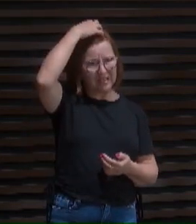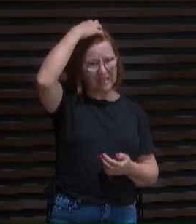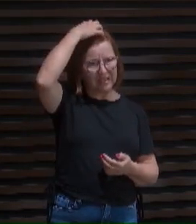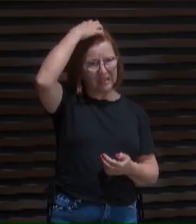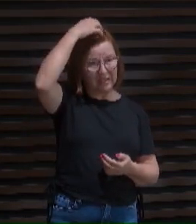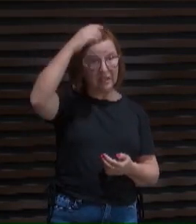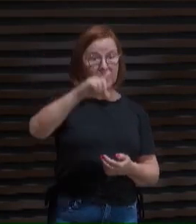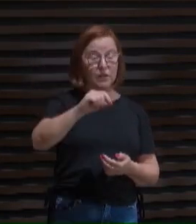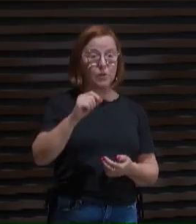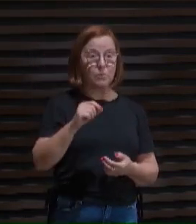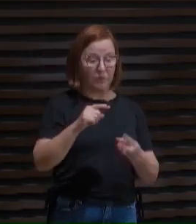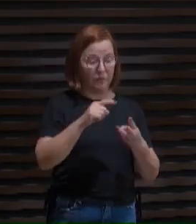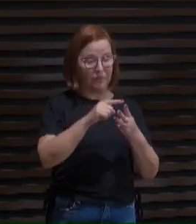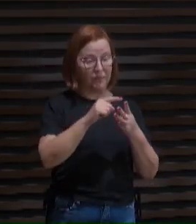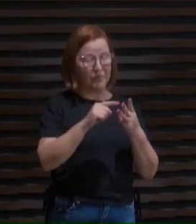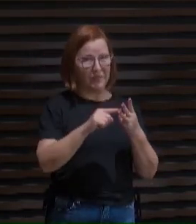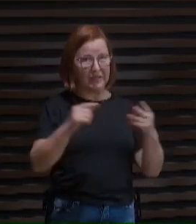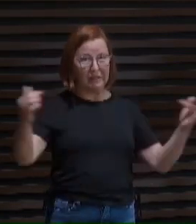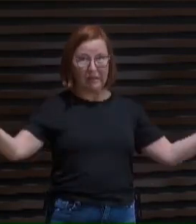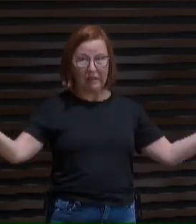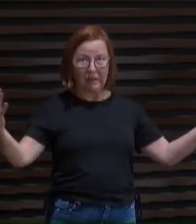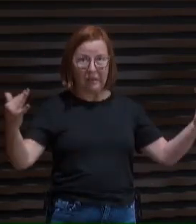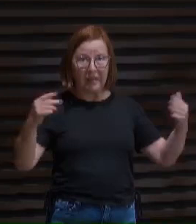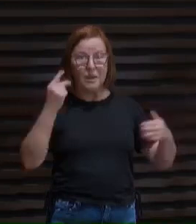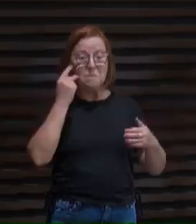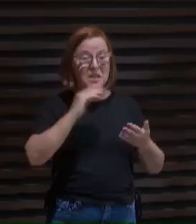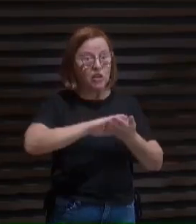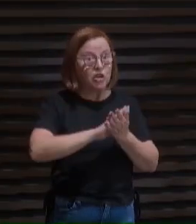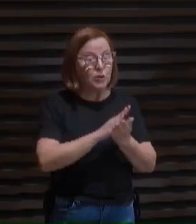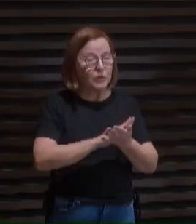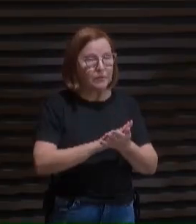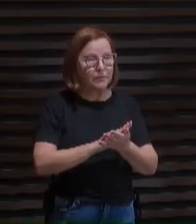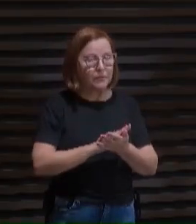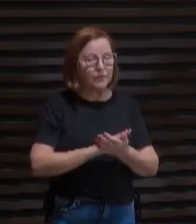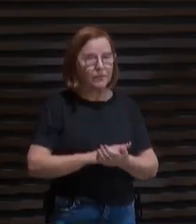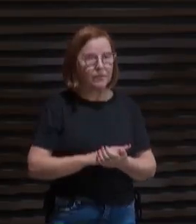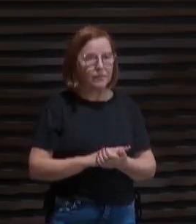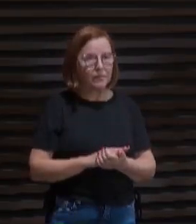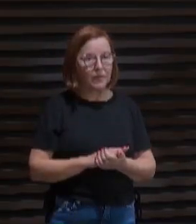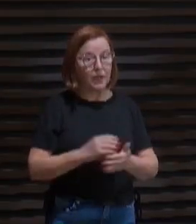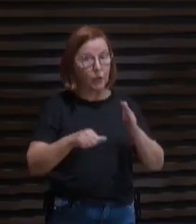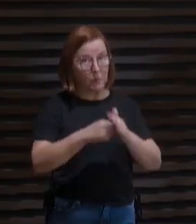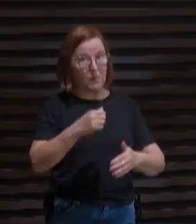descobrindo que 3 reinos estavam vindo para destruir você. E o primeiro que ia perder a cabeça era você. Depois